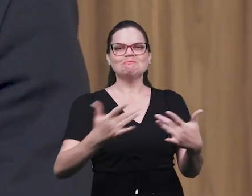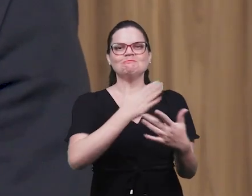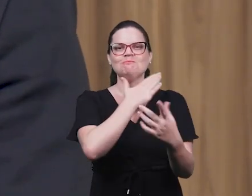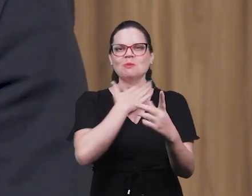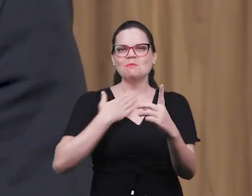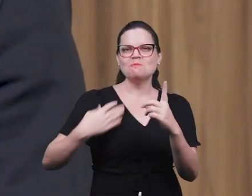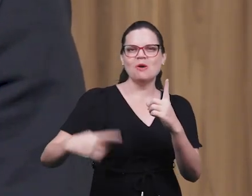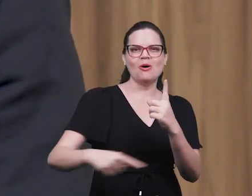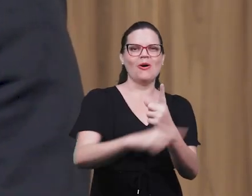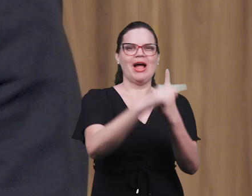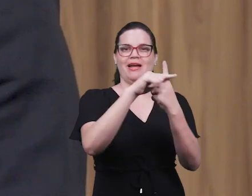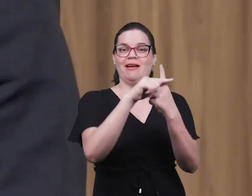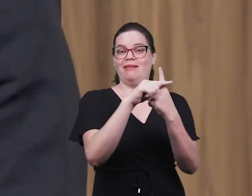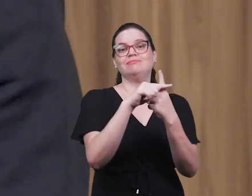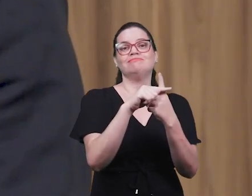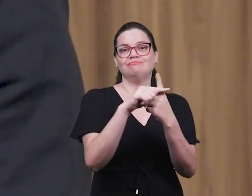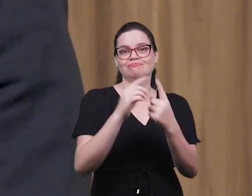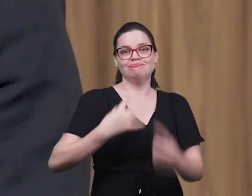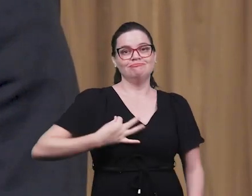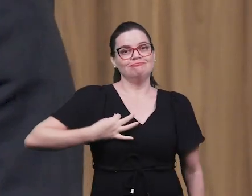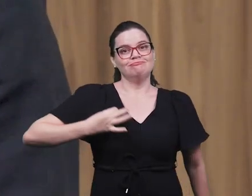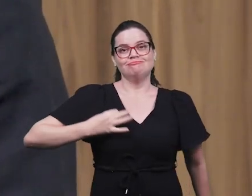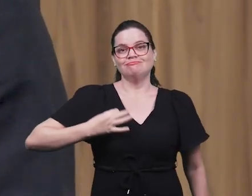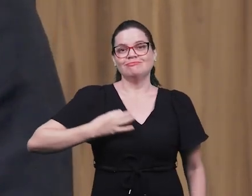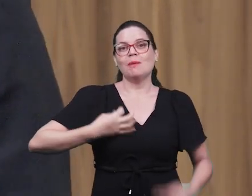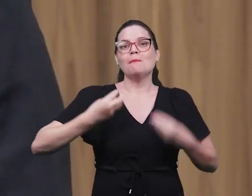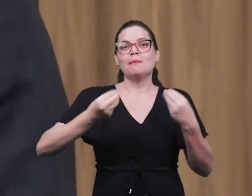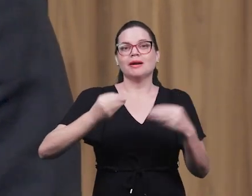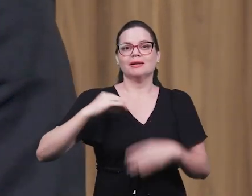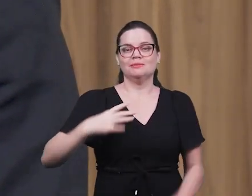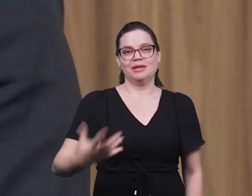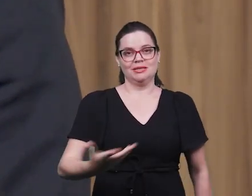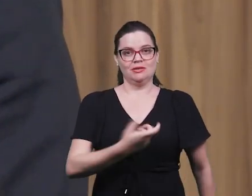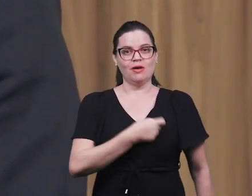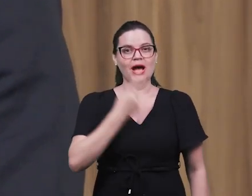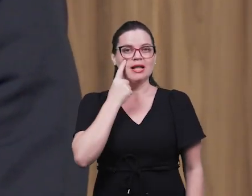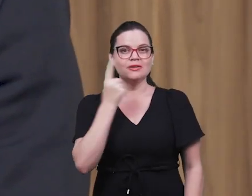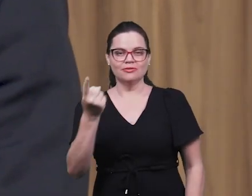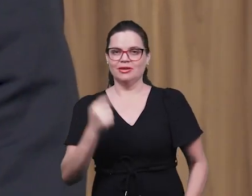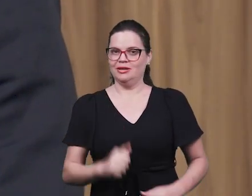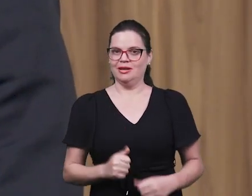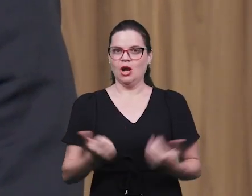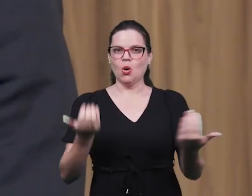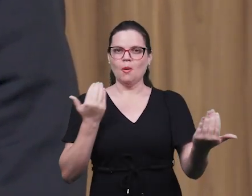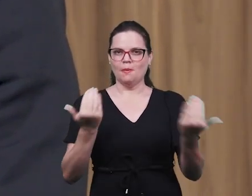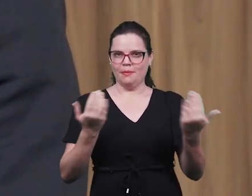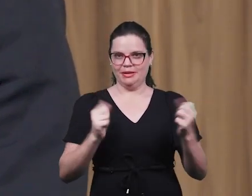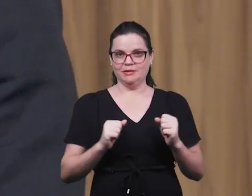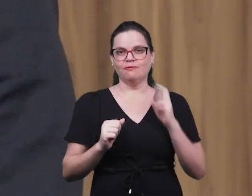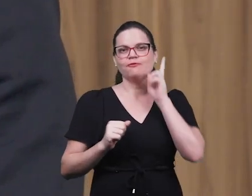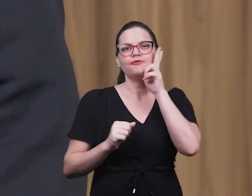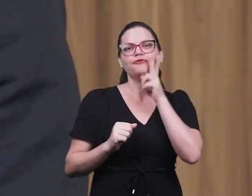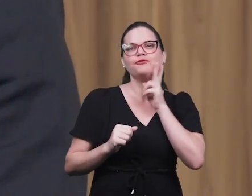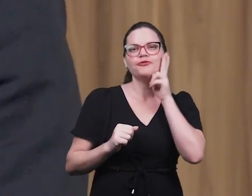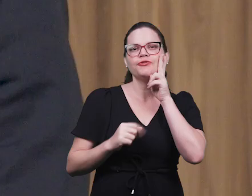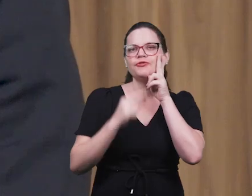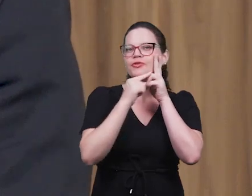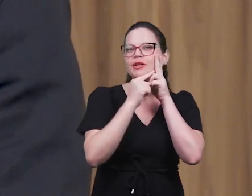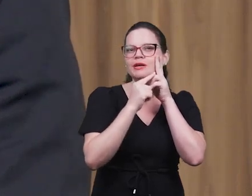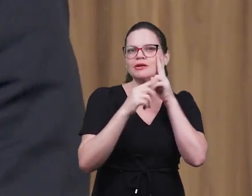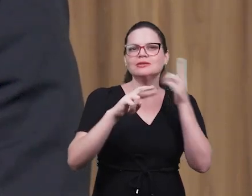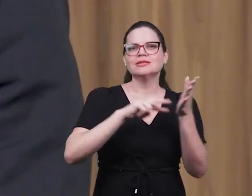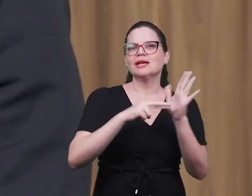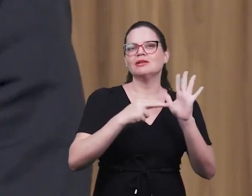resgatar. E aqui a comparação que melhor é o seu amor do que o vinho. Aqui o vinho é a figura